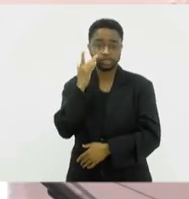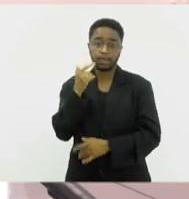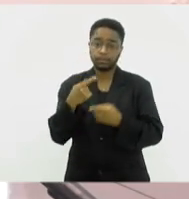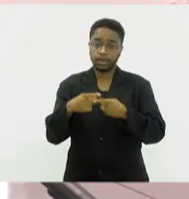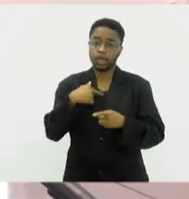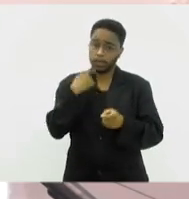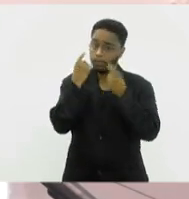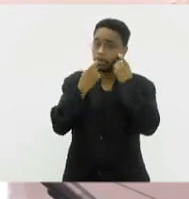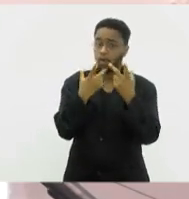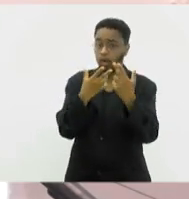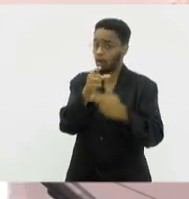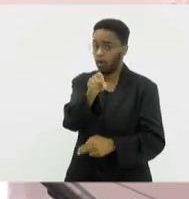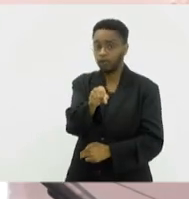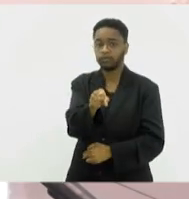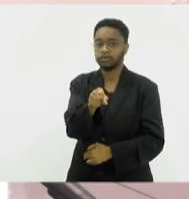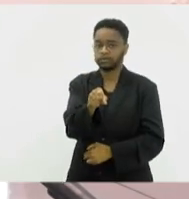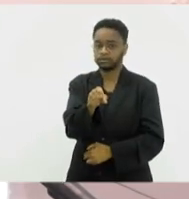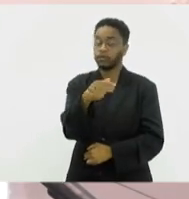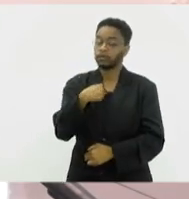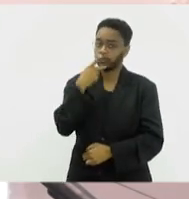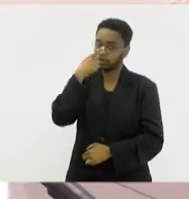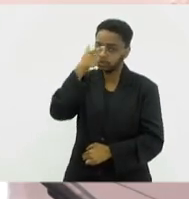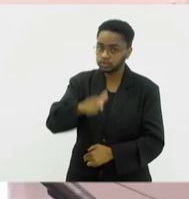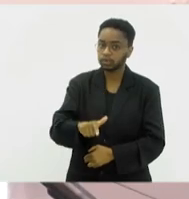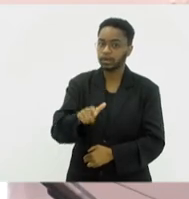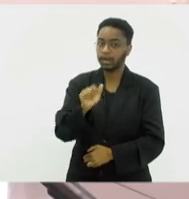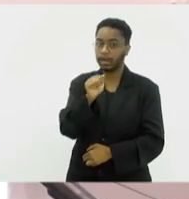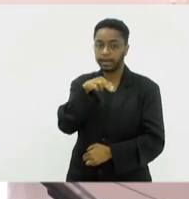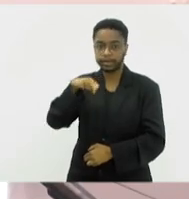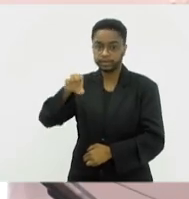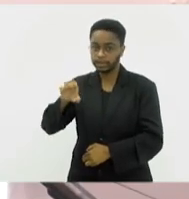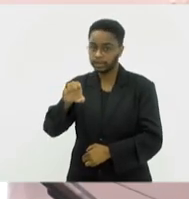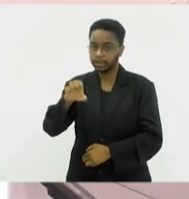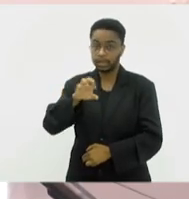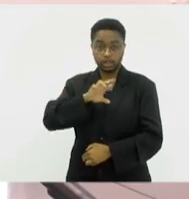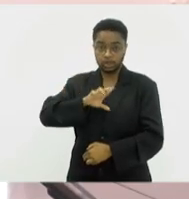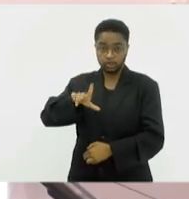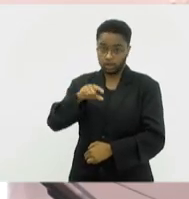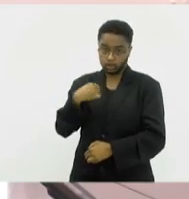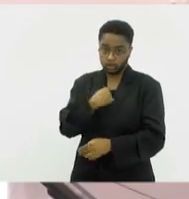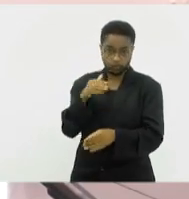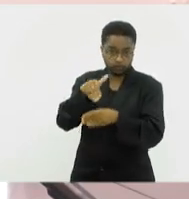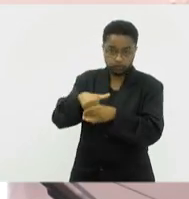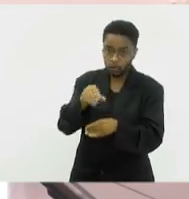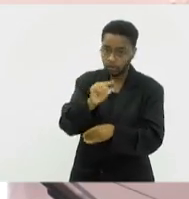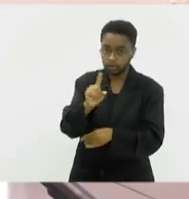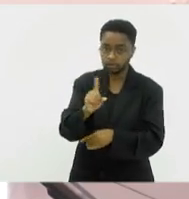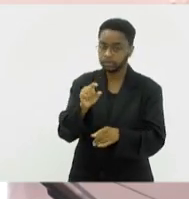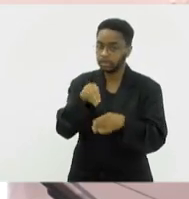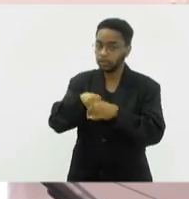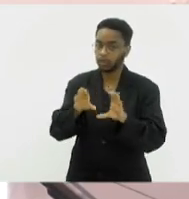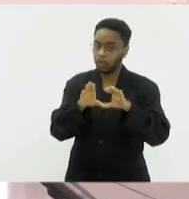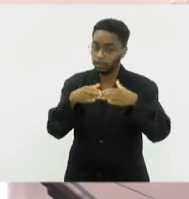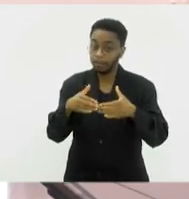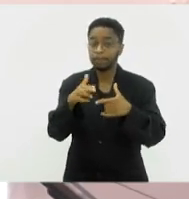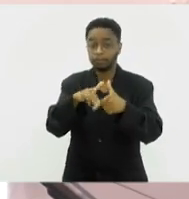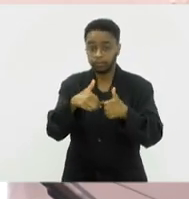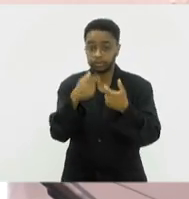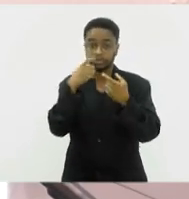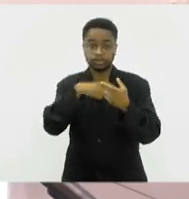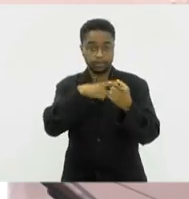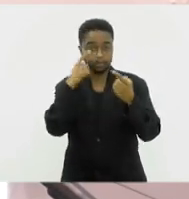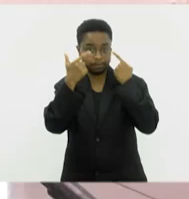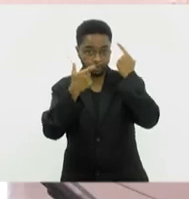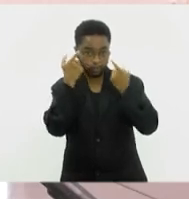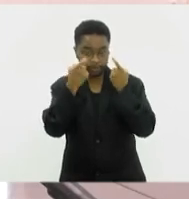mesmas preocupações que Vossa Excelência. Volto a repetir, Anne não foi um dos nossos votos da comissão, justamente por essa